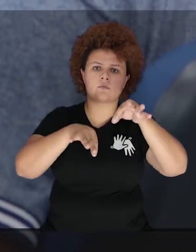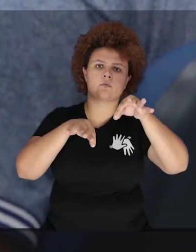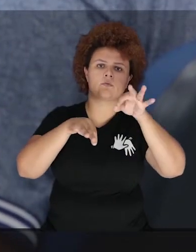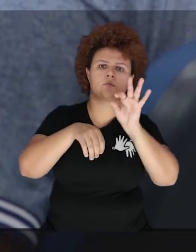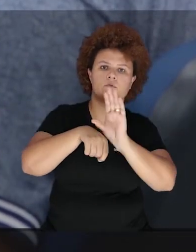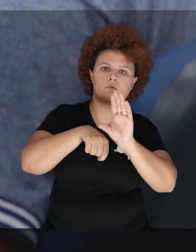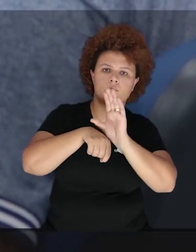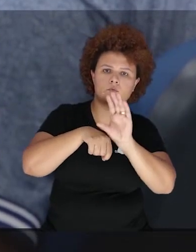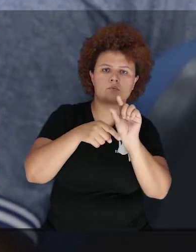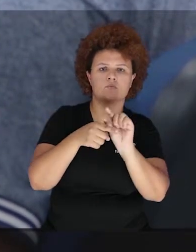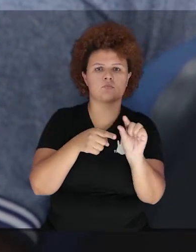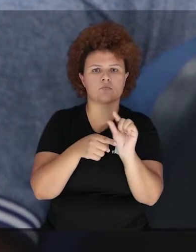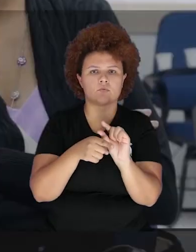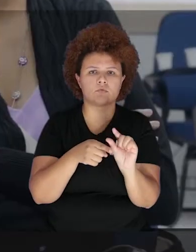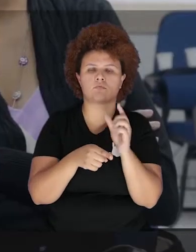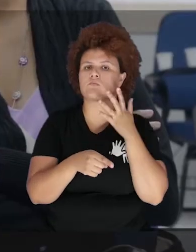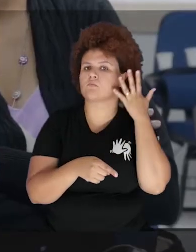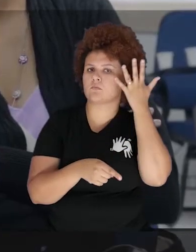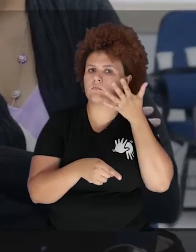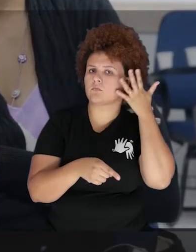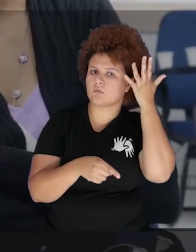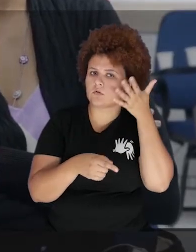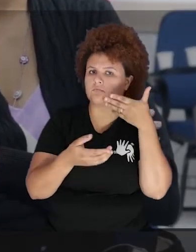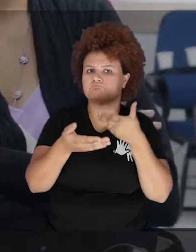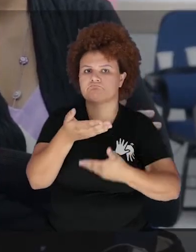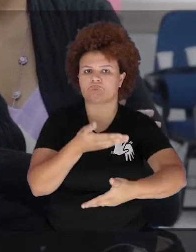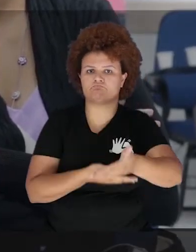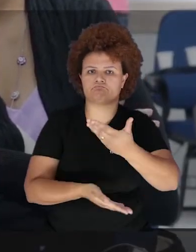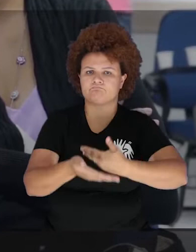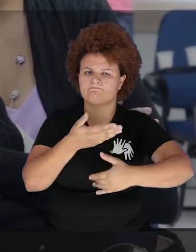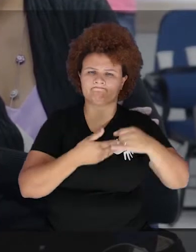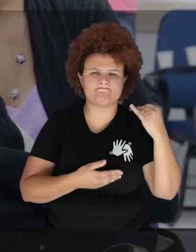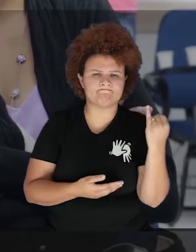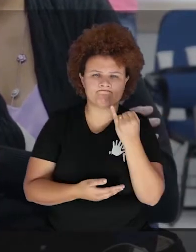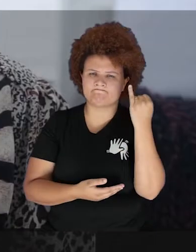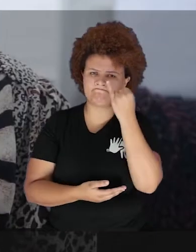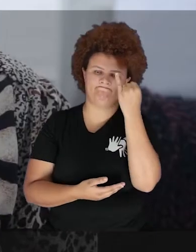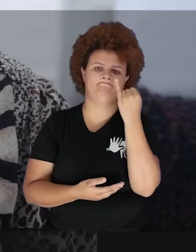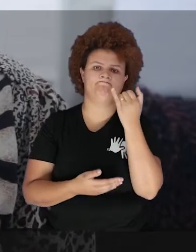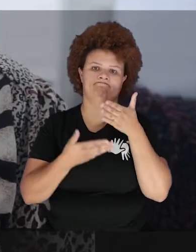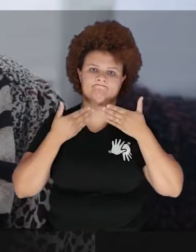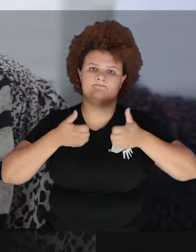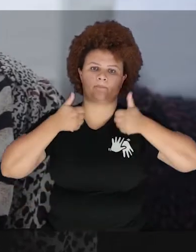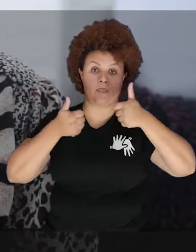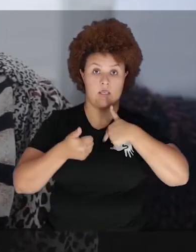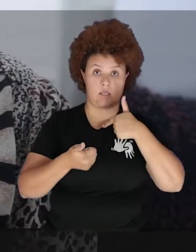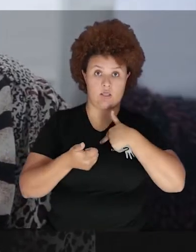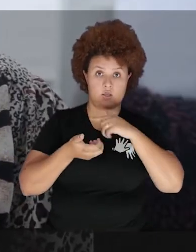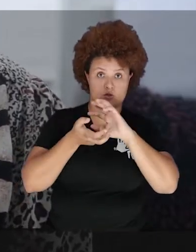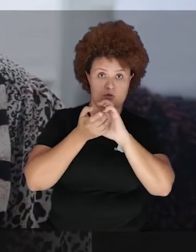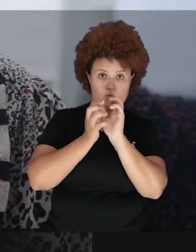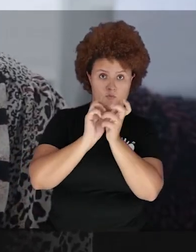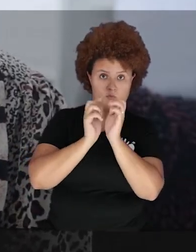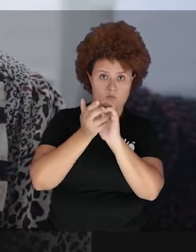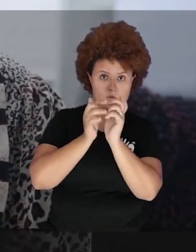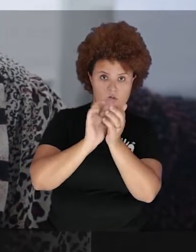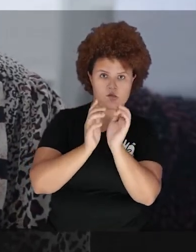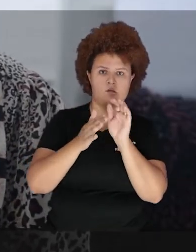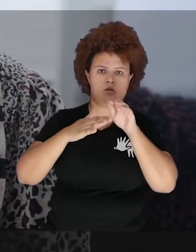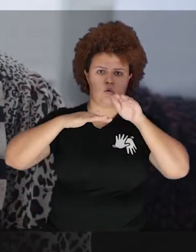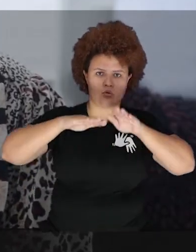a interação com os palestrantes foi fundamental para o sucesso do evento. Eu mexo com artesanato, com